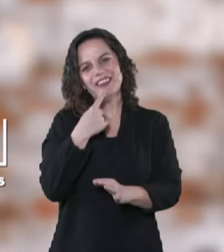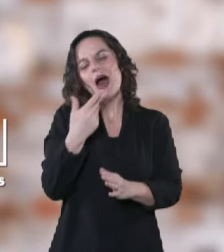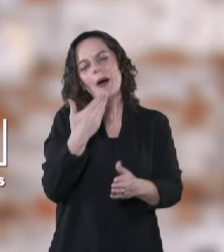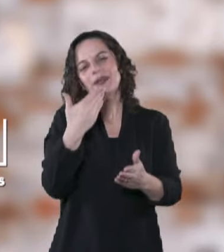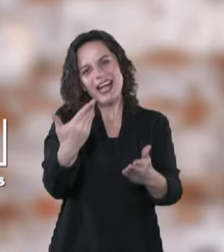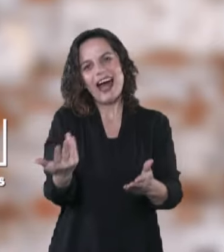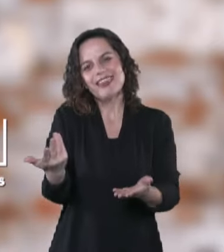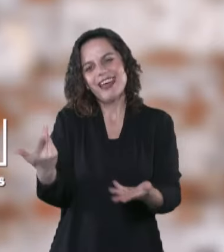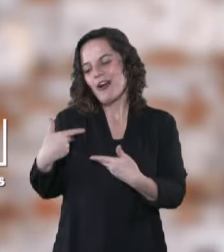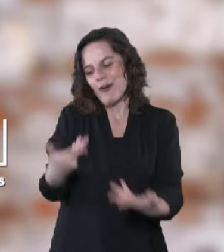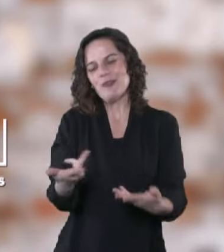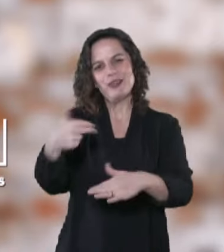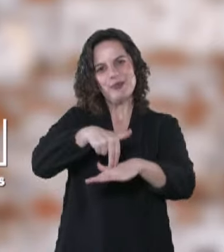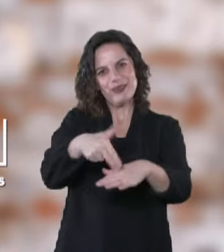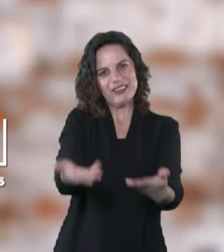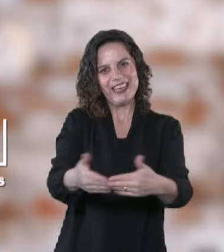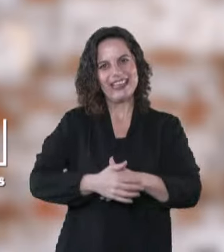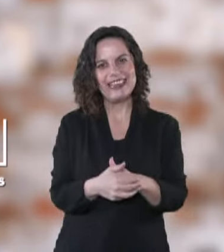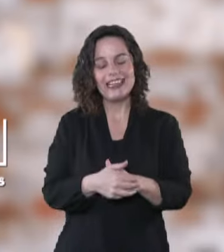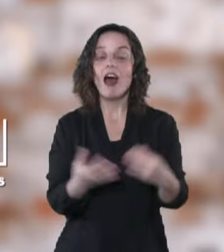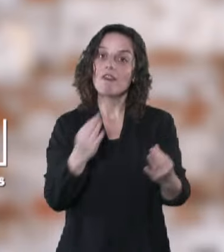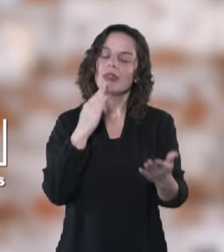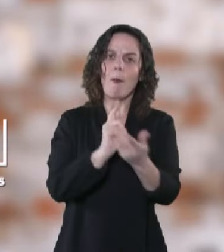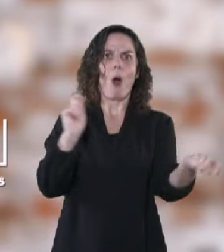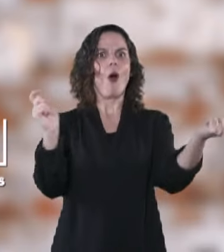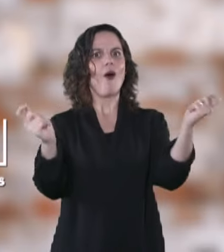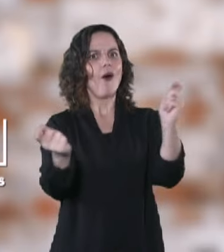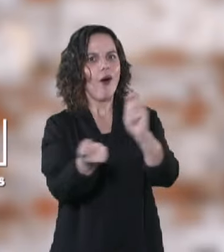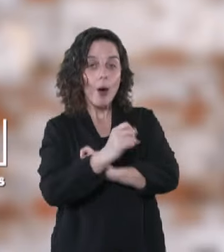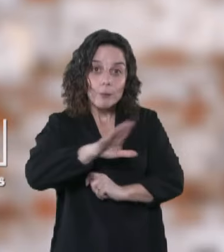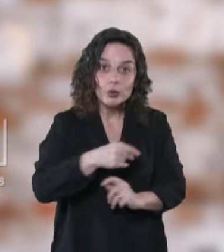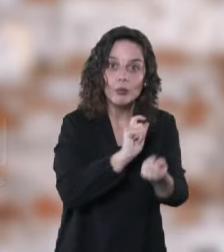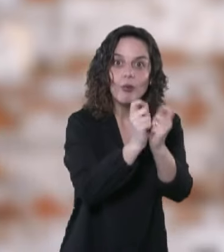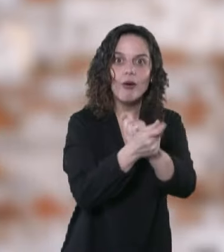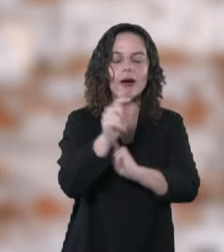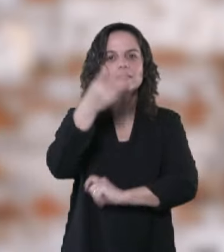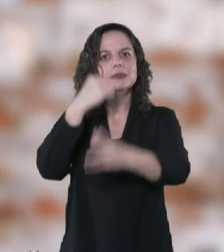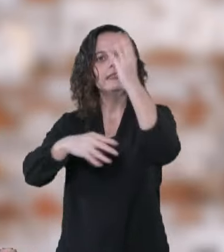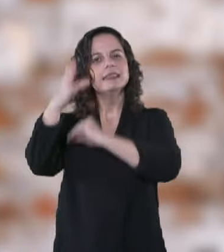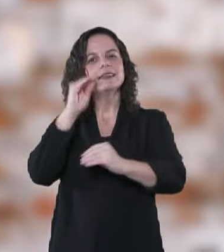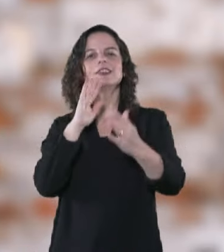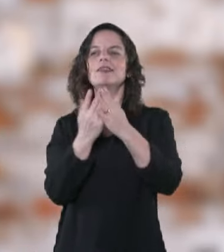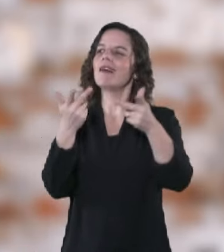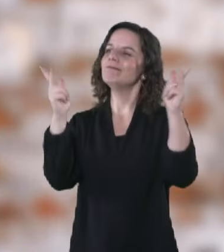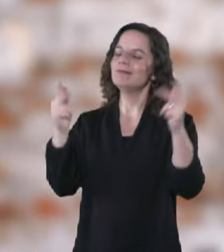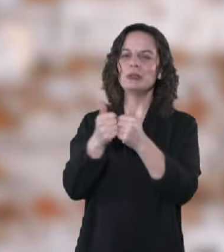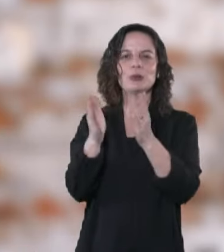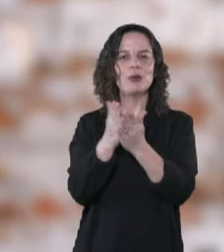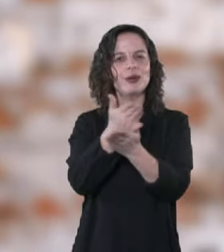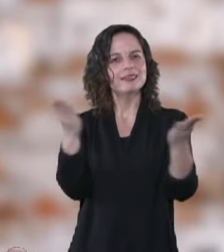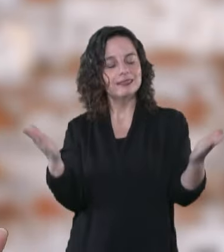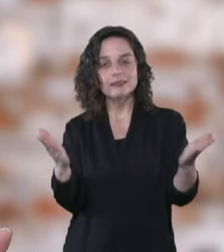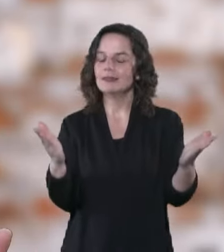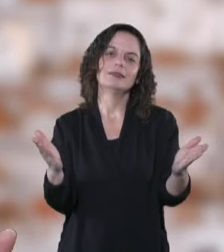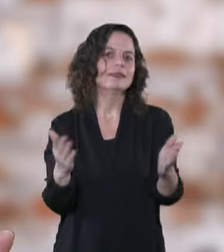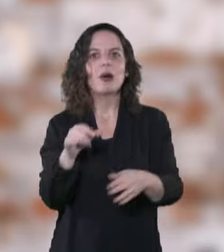presente. Veio revolucionar, eu diria, o mundo e a forma da aprendizagem que hoje em dia é livre para todos. Eu diria que é das